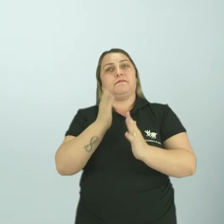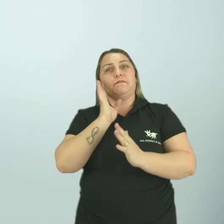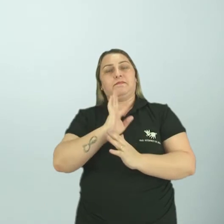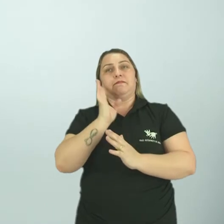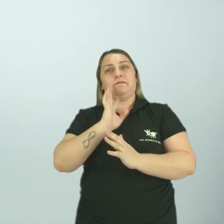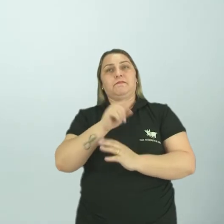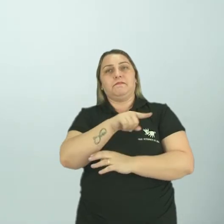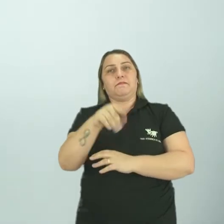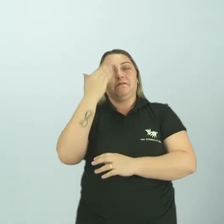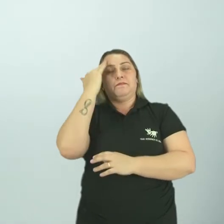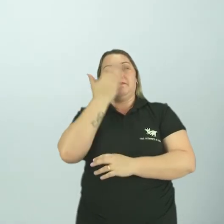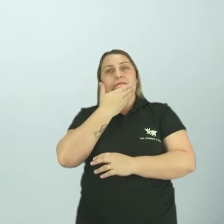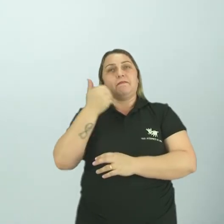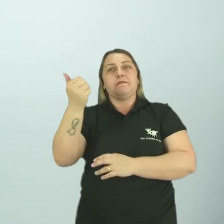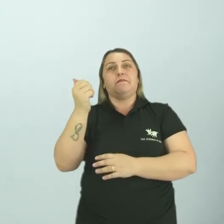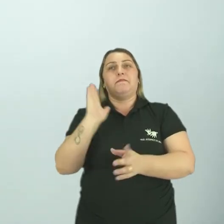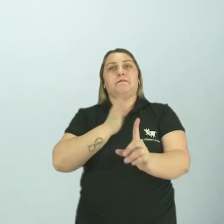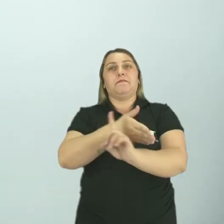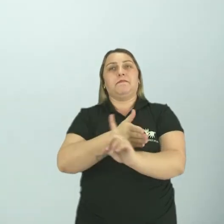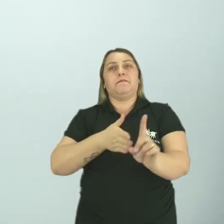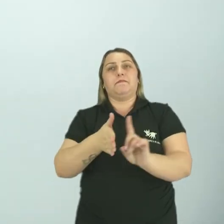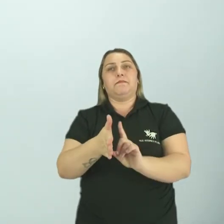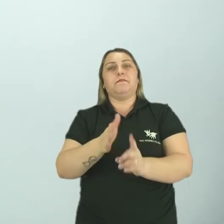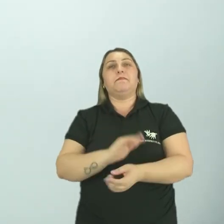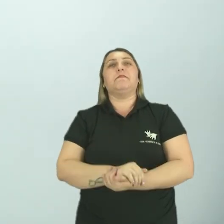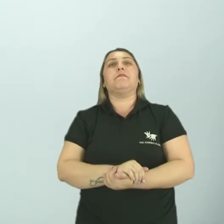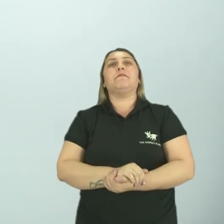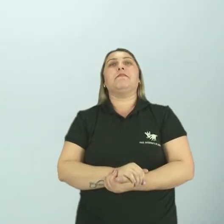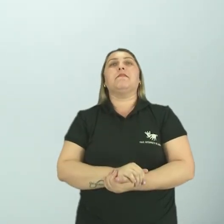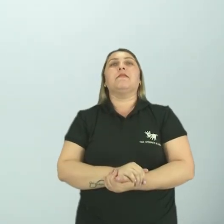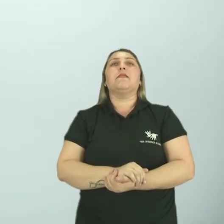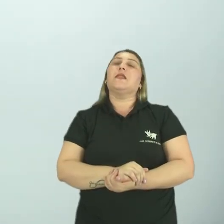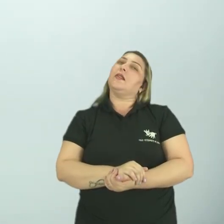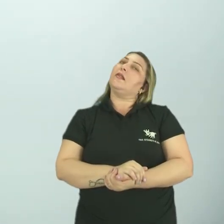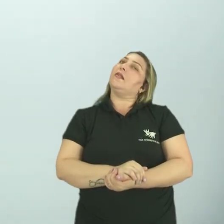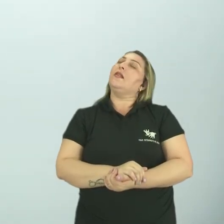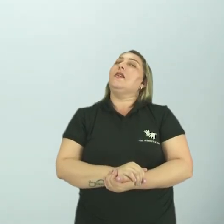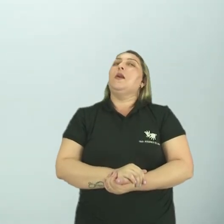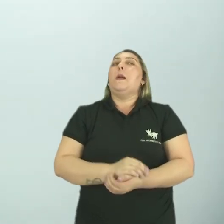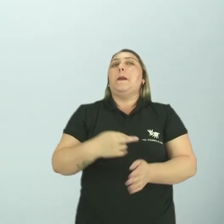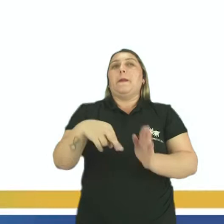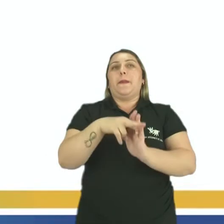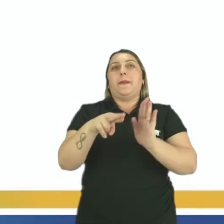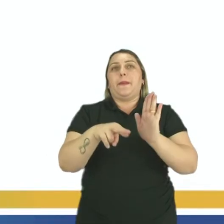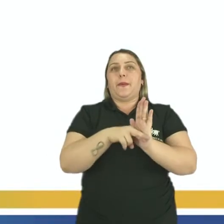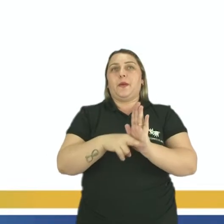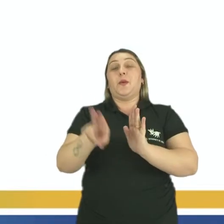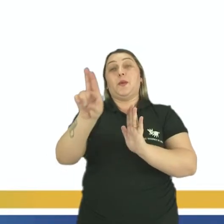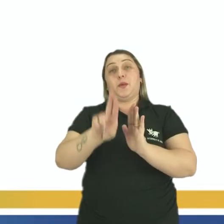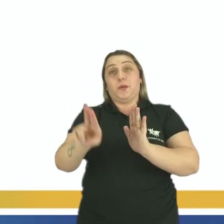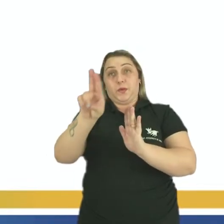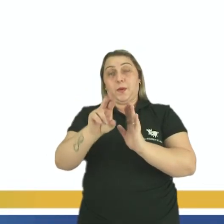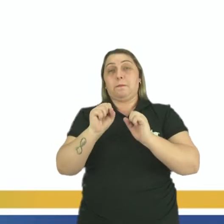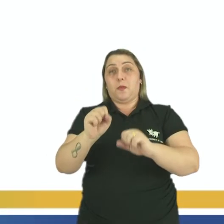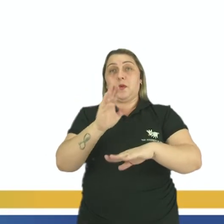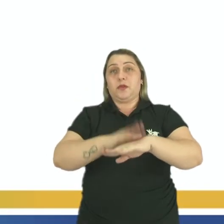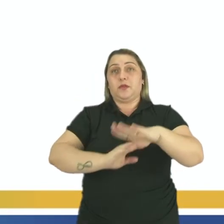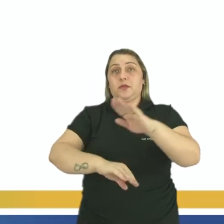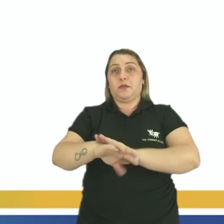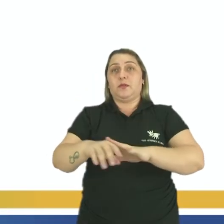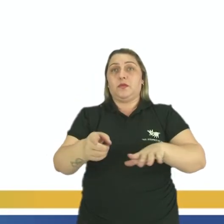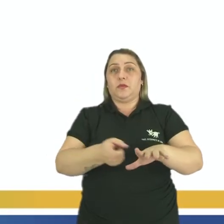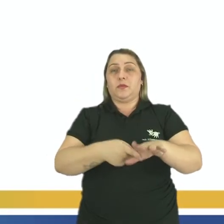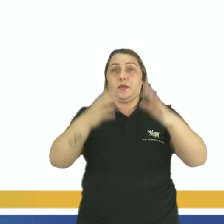vocês entenderem melhor também a modalidade. Vamos lá. Outra regra, é permitido o uso das mãos, dos